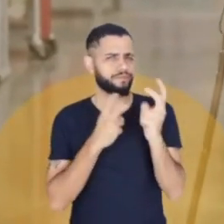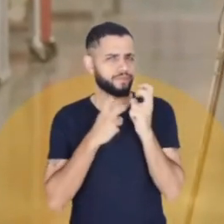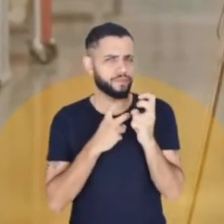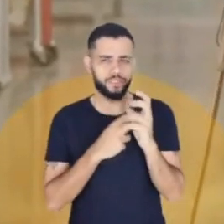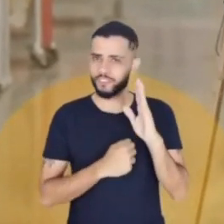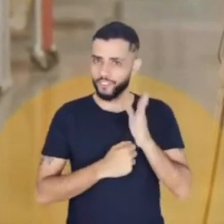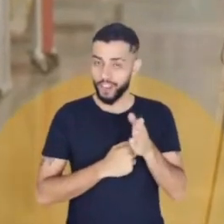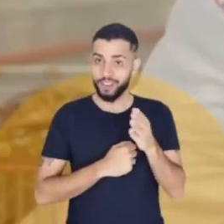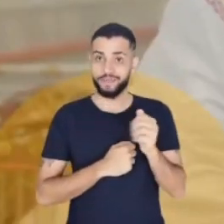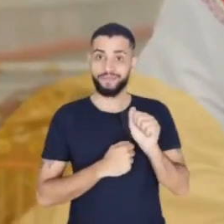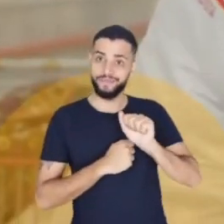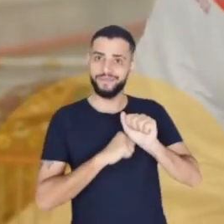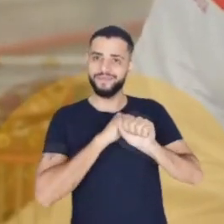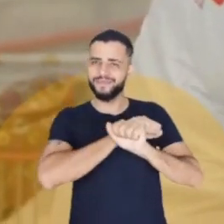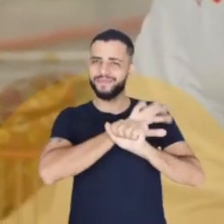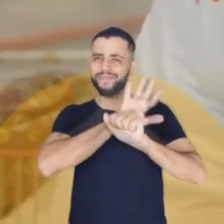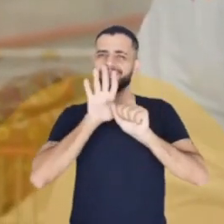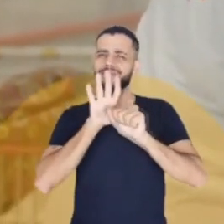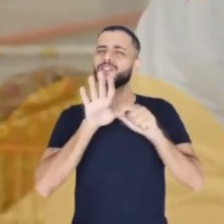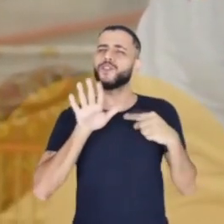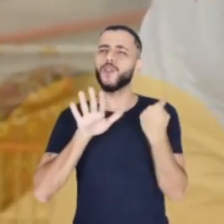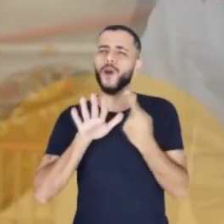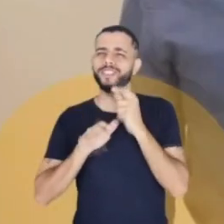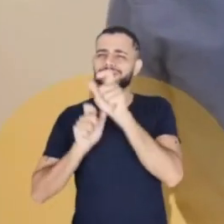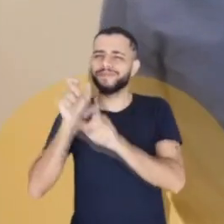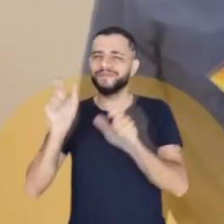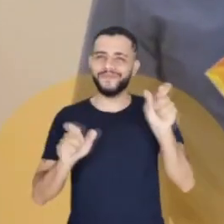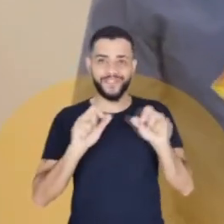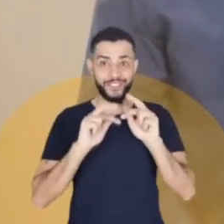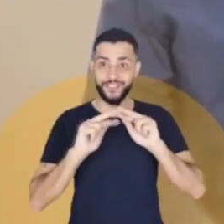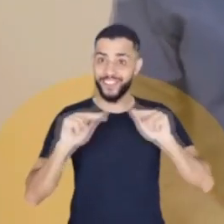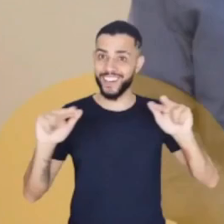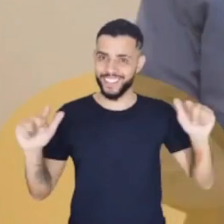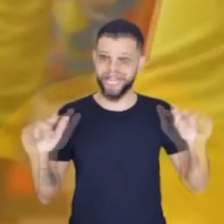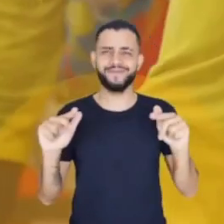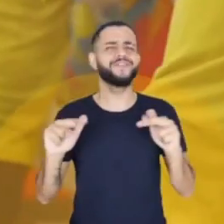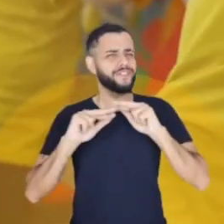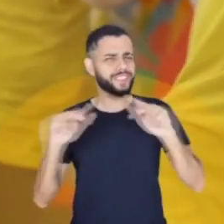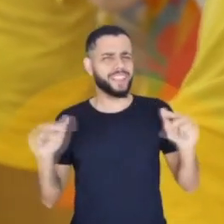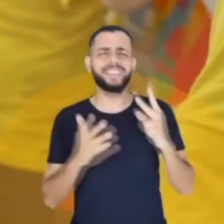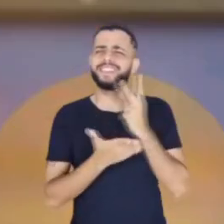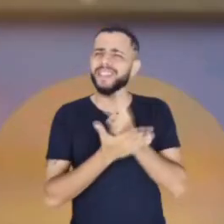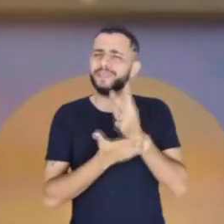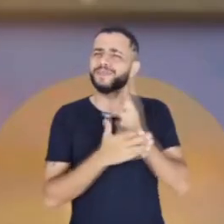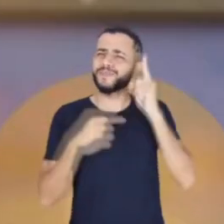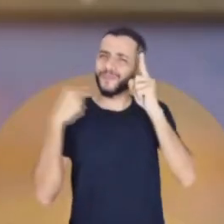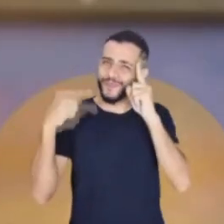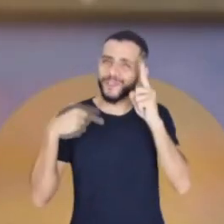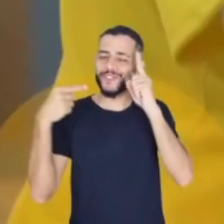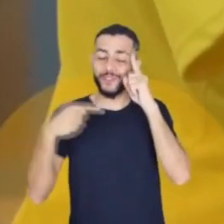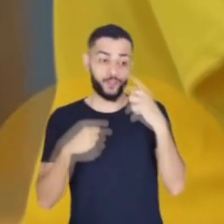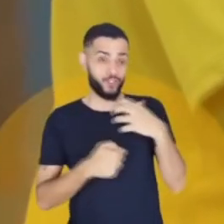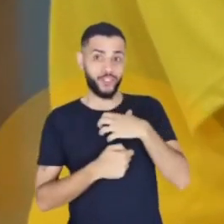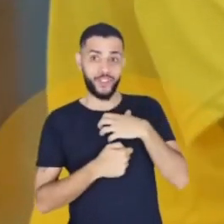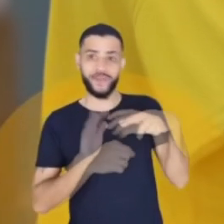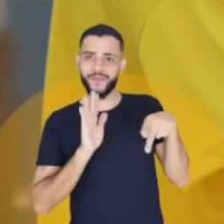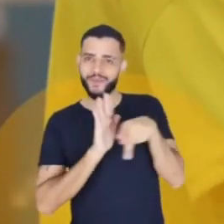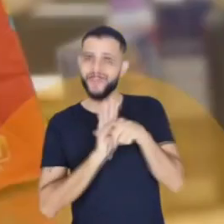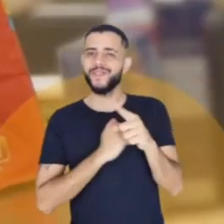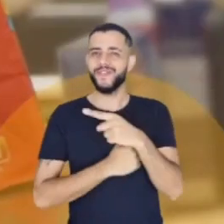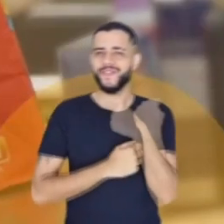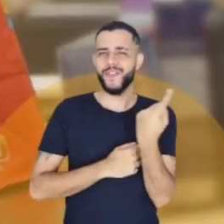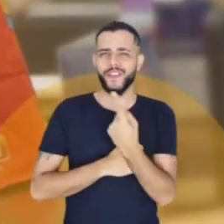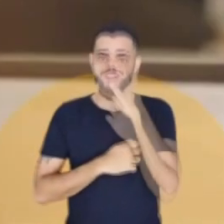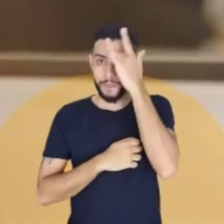você já deve ter notado que no açaí somos diversos a diversidade está no nosso dia a dia no nosso